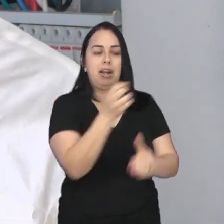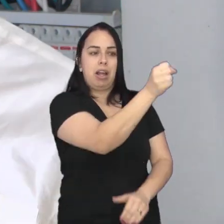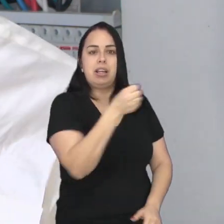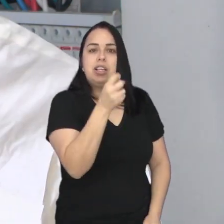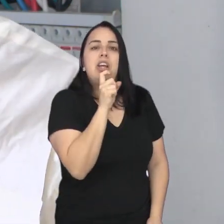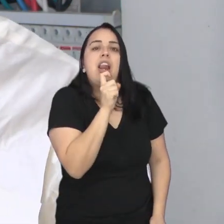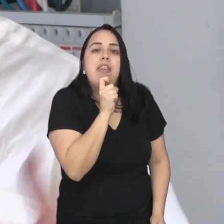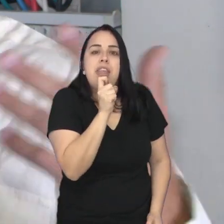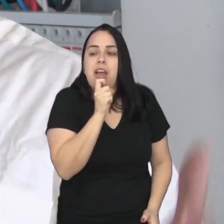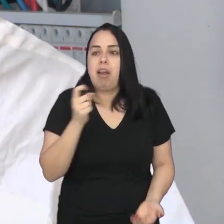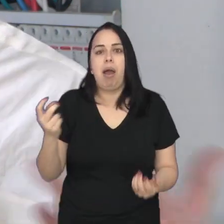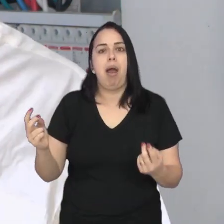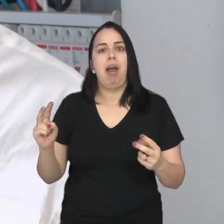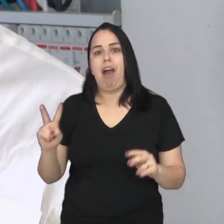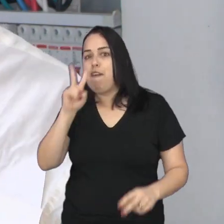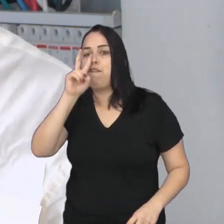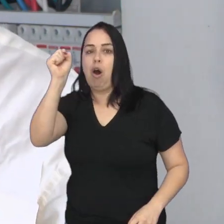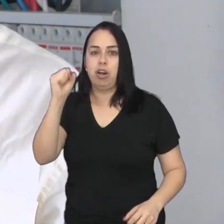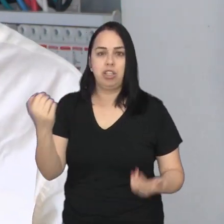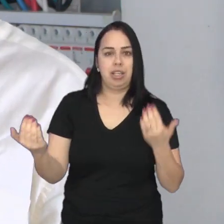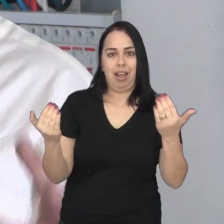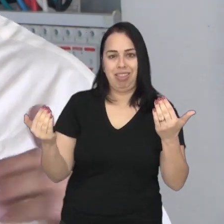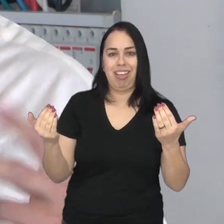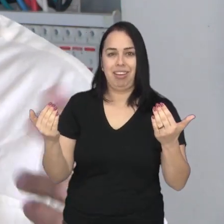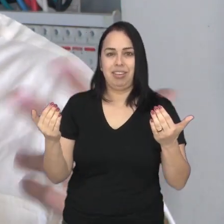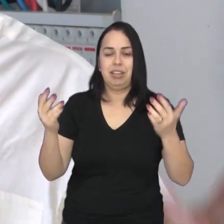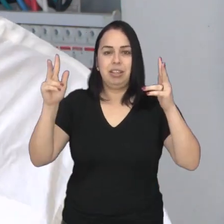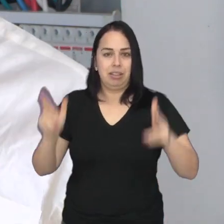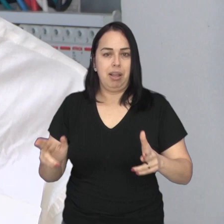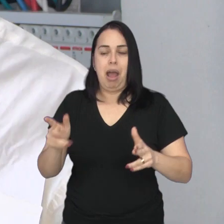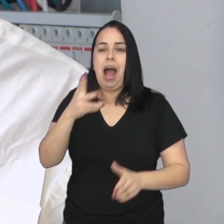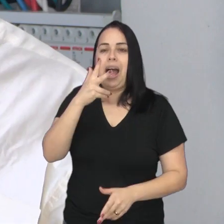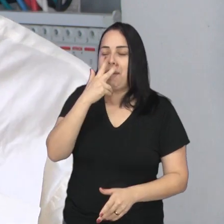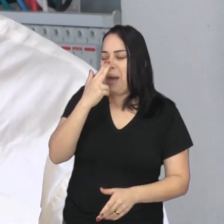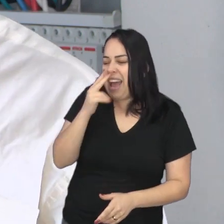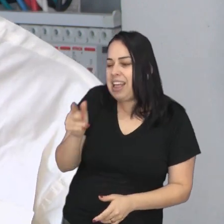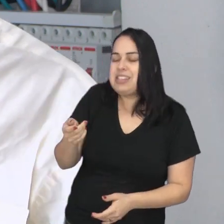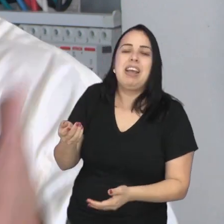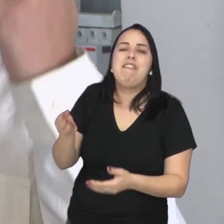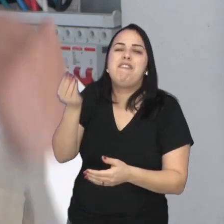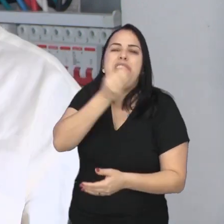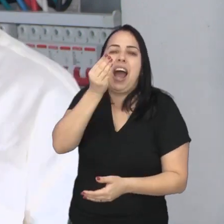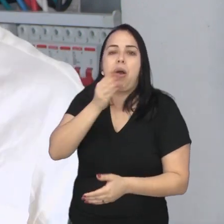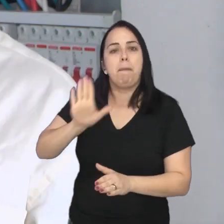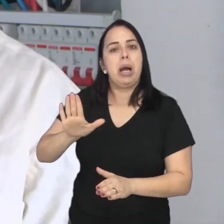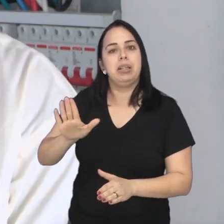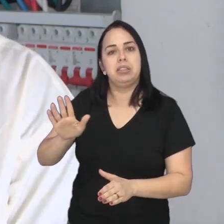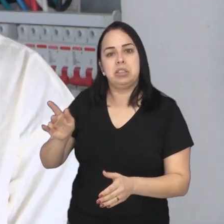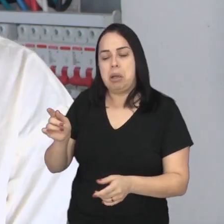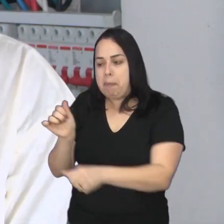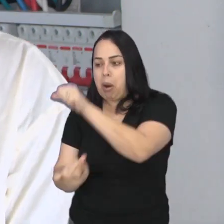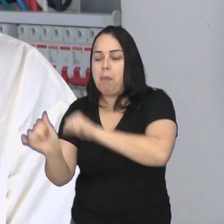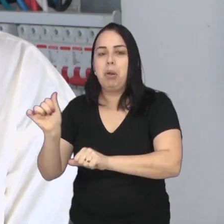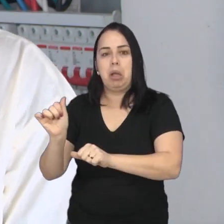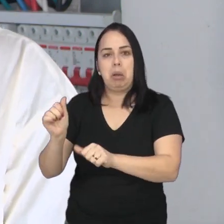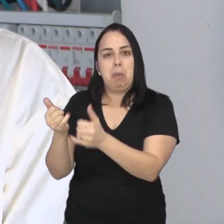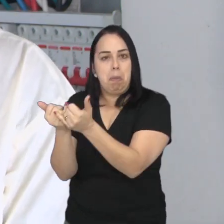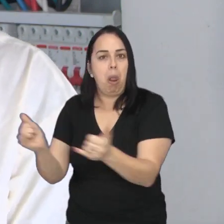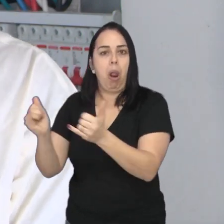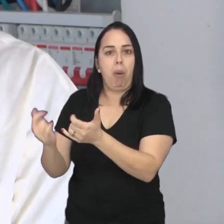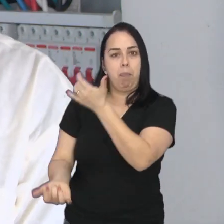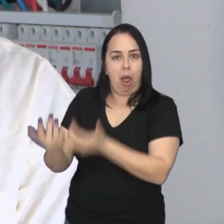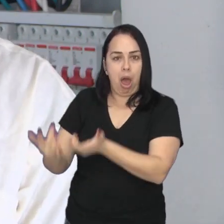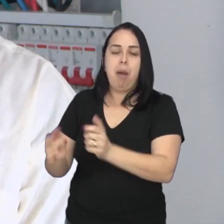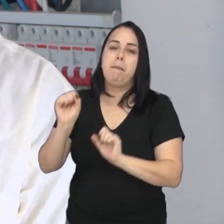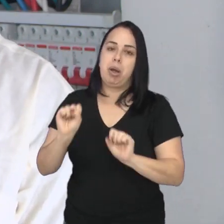um freezer. Então, a gente tem que tomar cuidado com aparelhos que parecem inofensivos. Ele pode realmente causar um dano na sua instalação e até causar